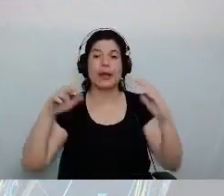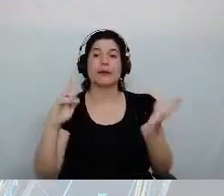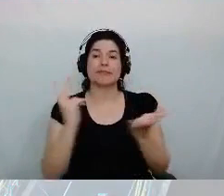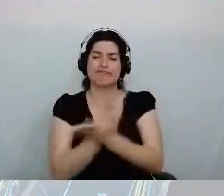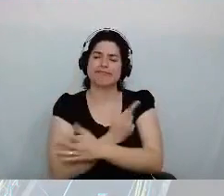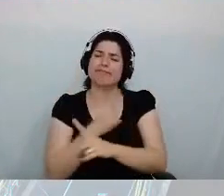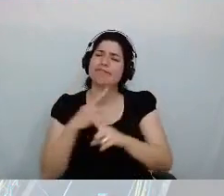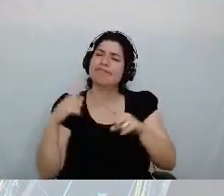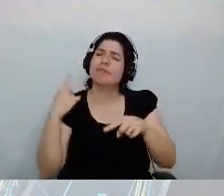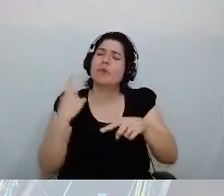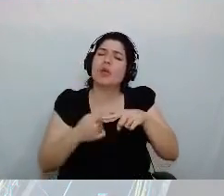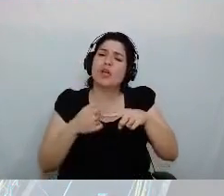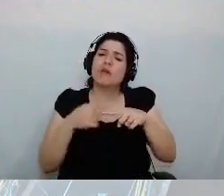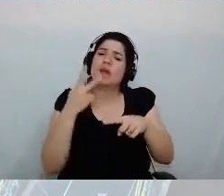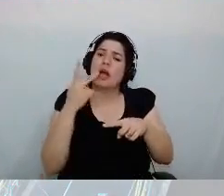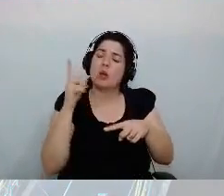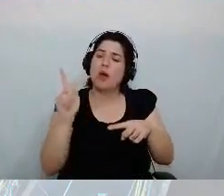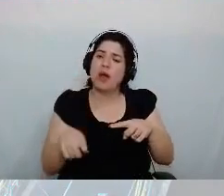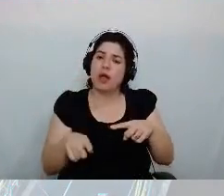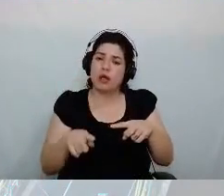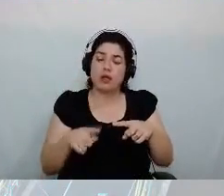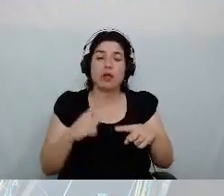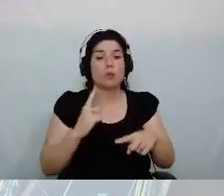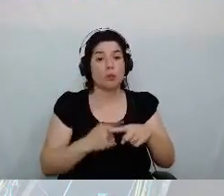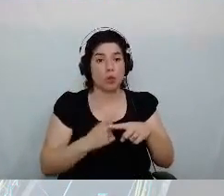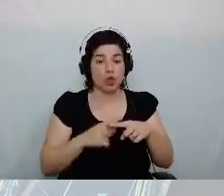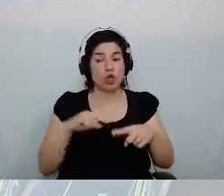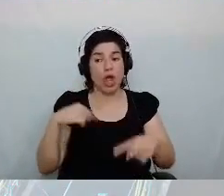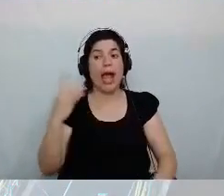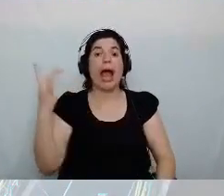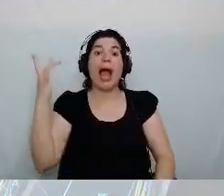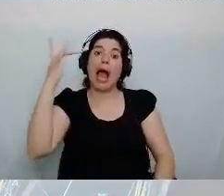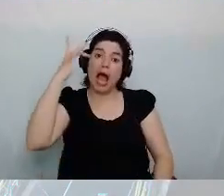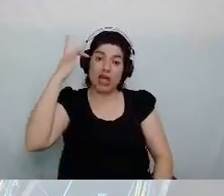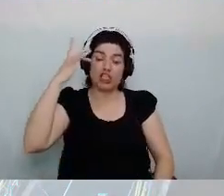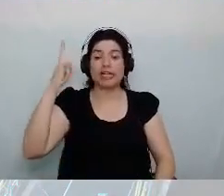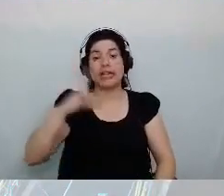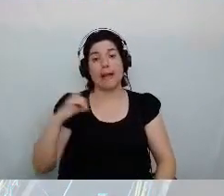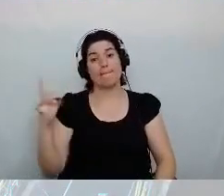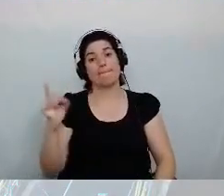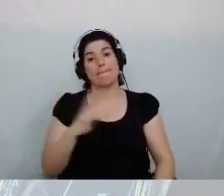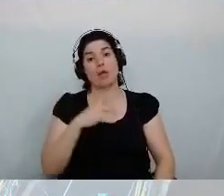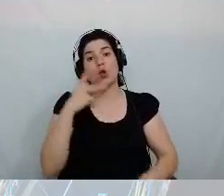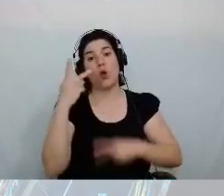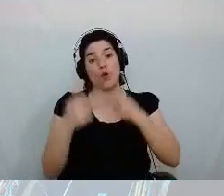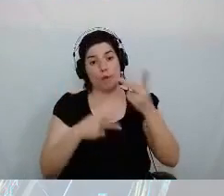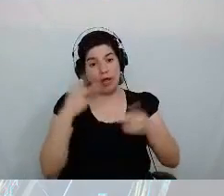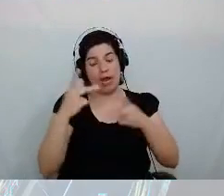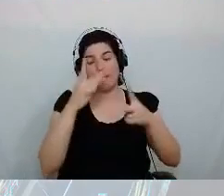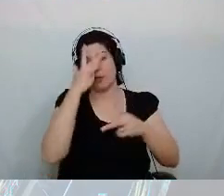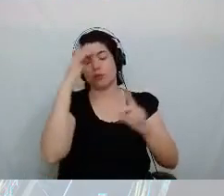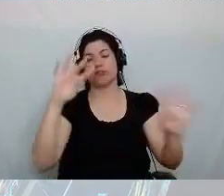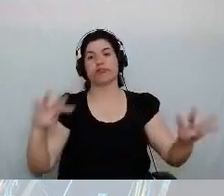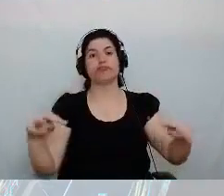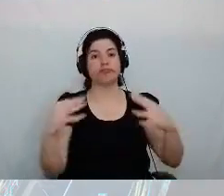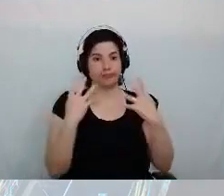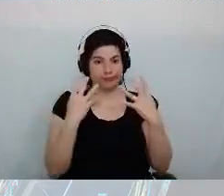isso para vocês? Porque a gente acha que a gente tem medo de falar em público,